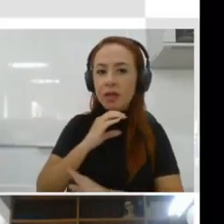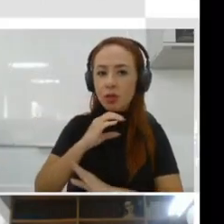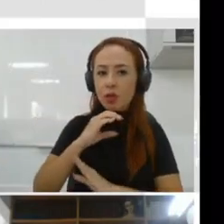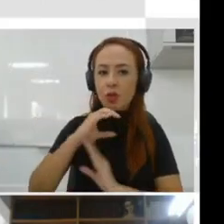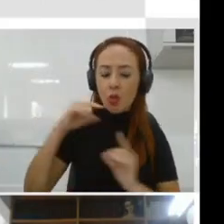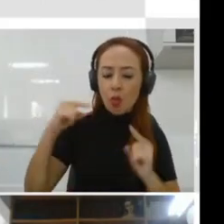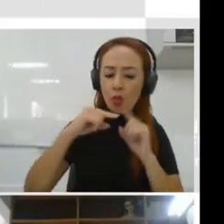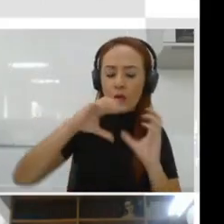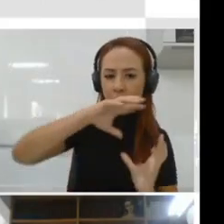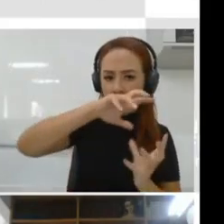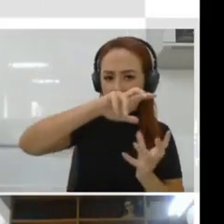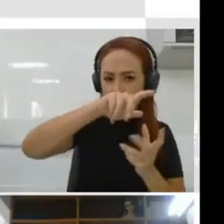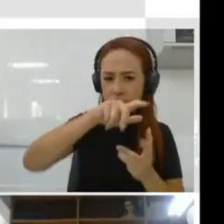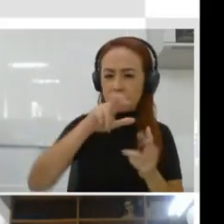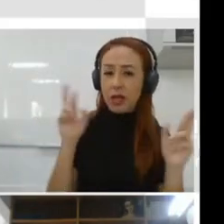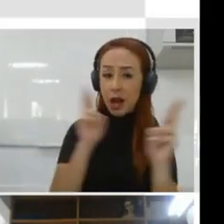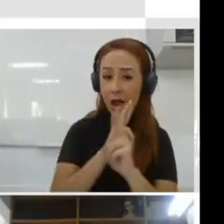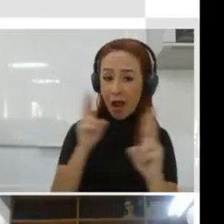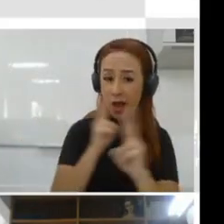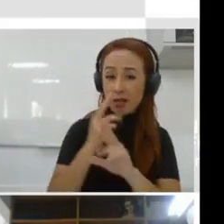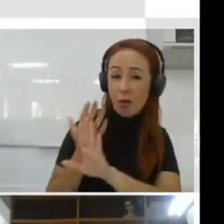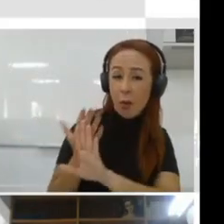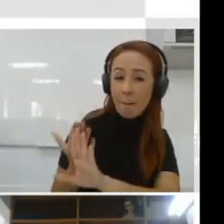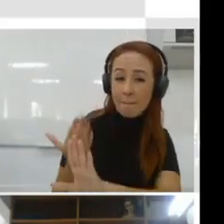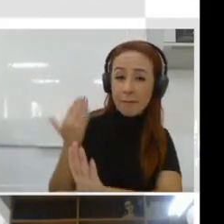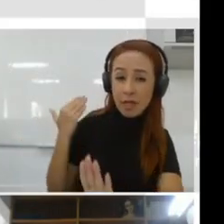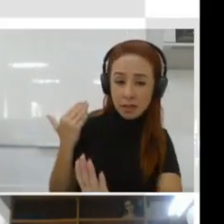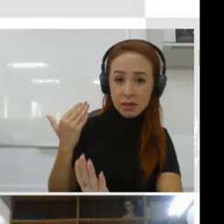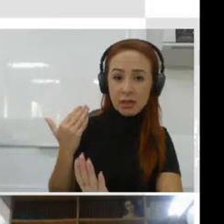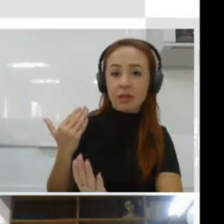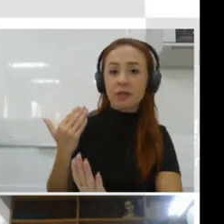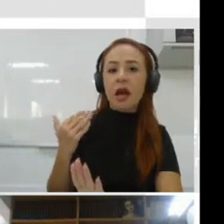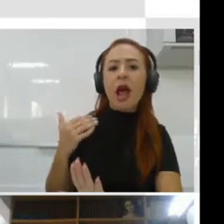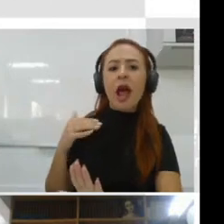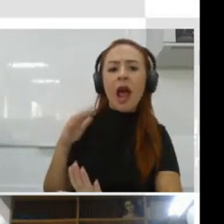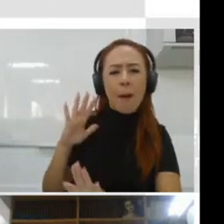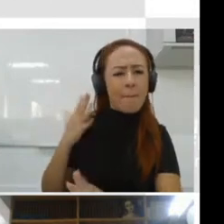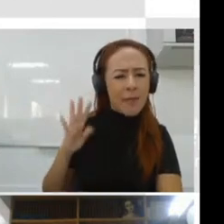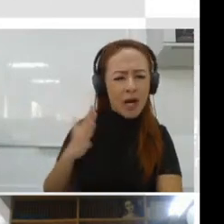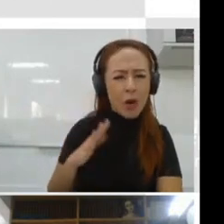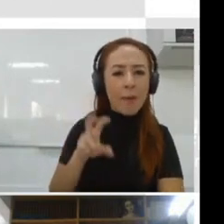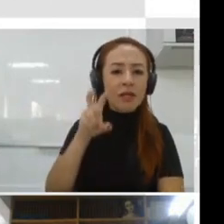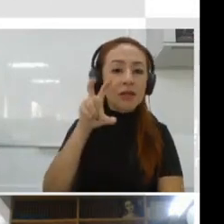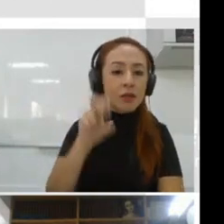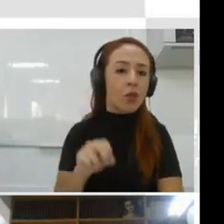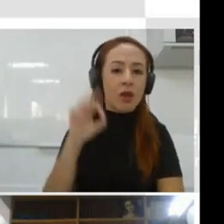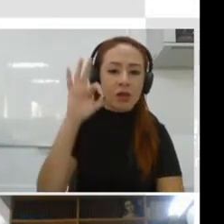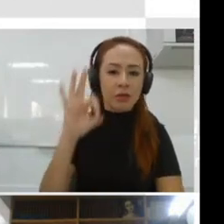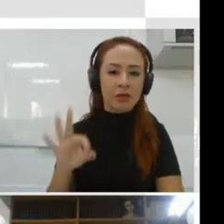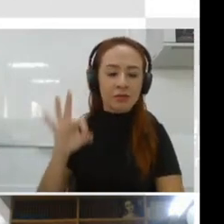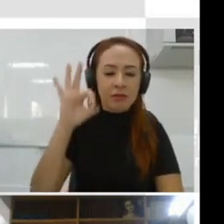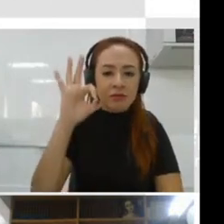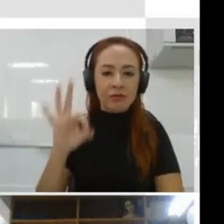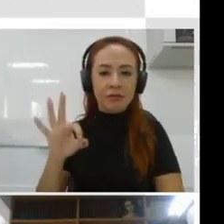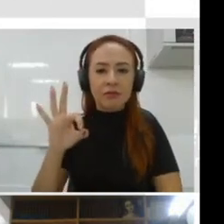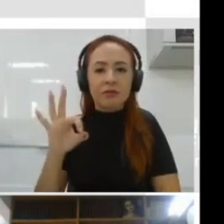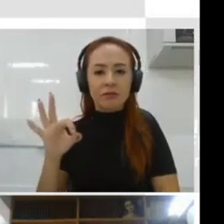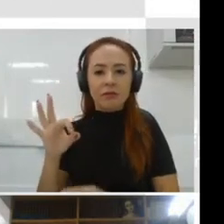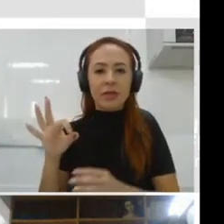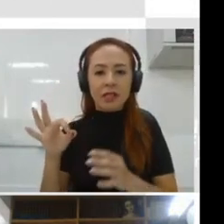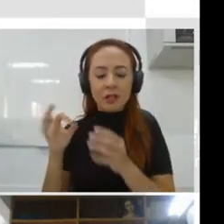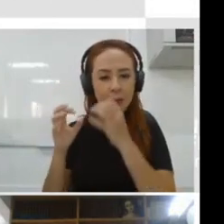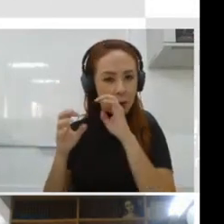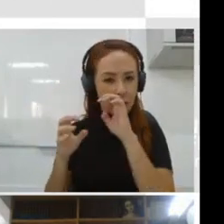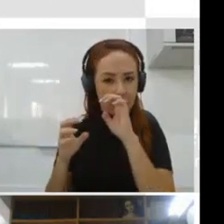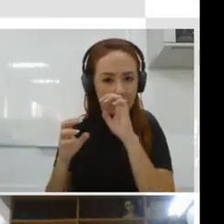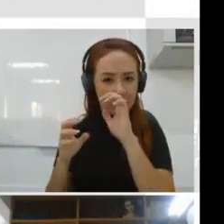período pré-industrial é quase 50%, tá vendo? Acham que vai haver um aquecimento de 3 graus, e aquecimento de 3